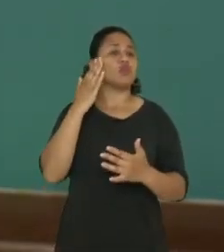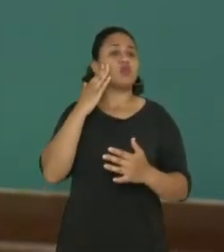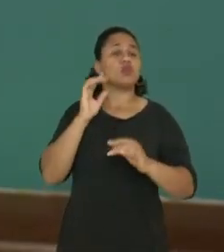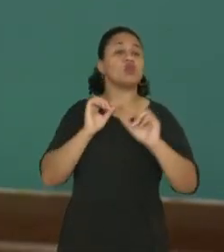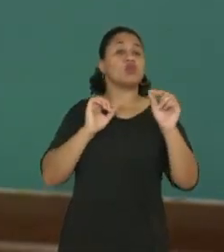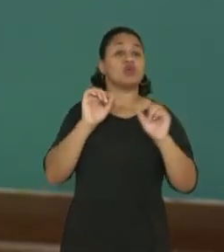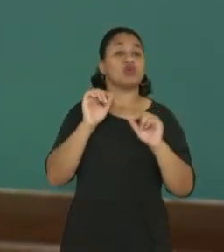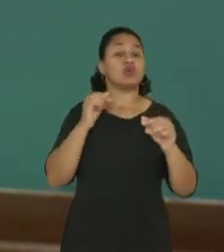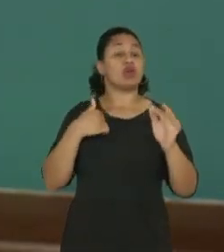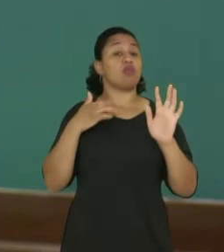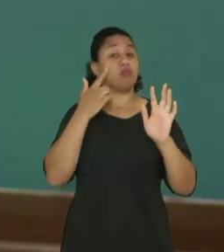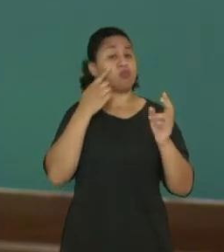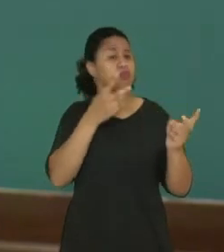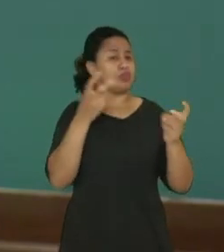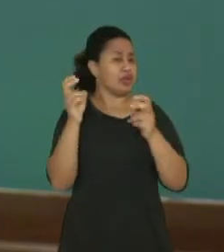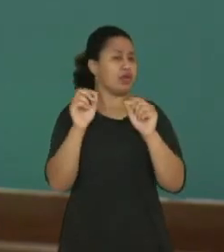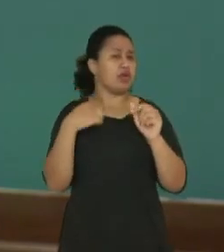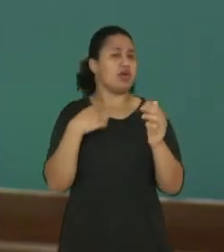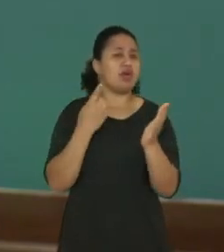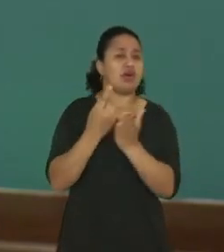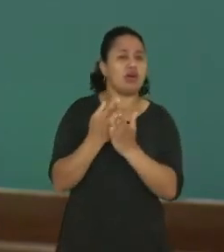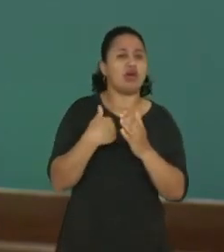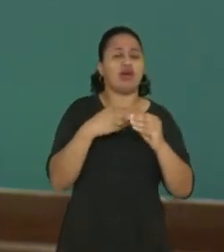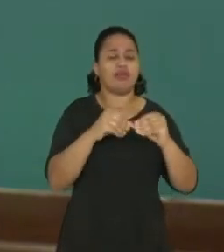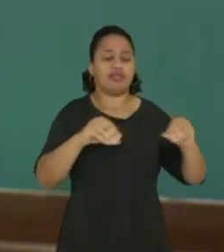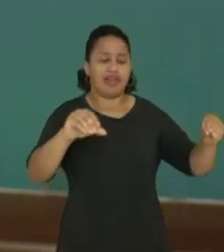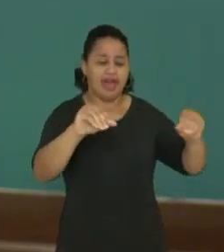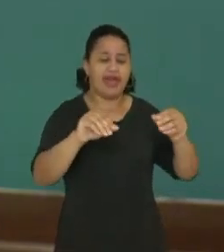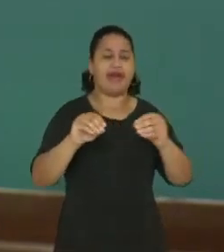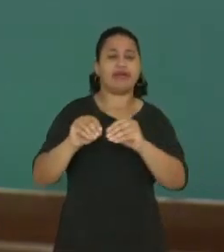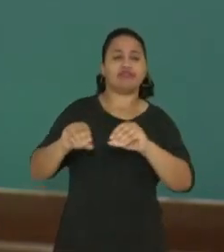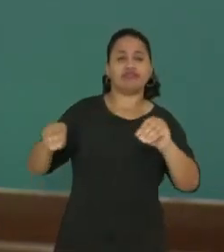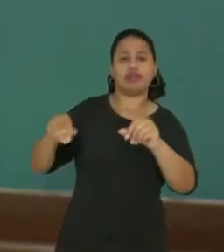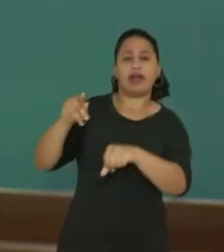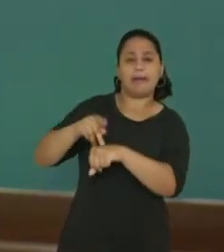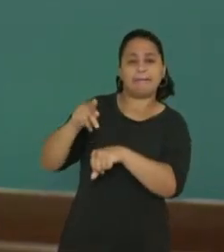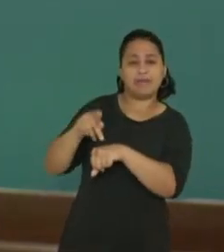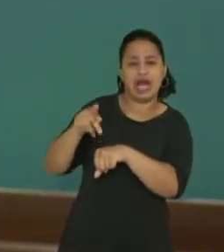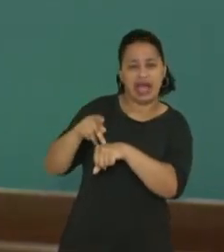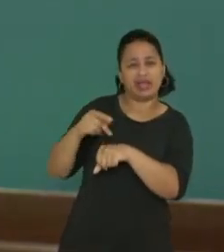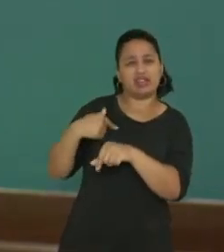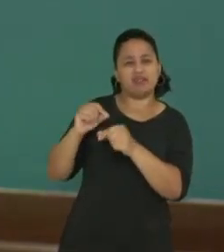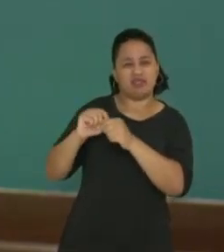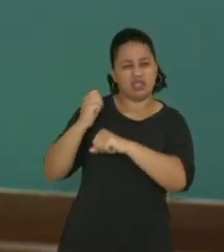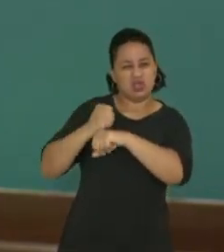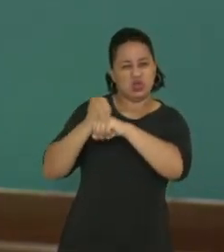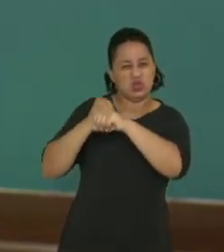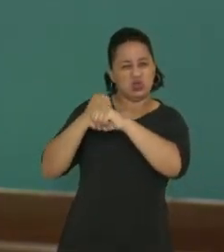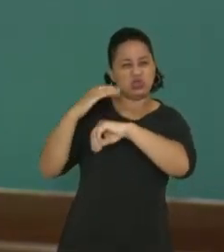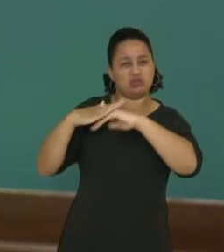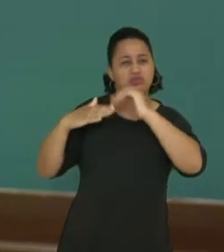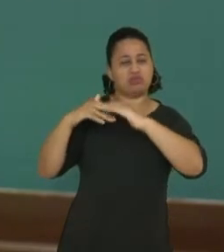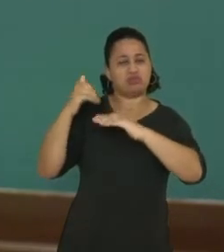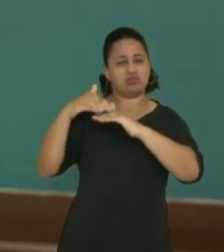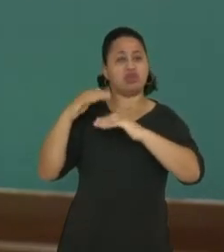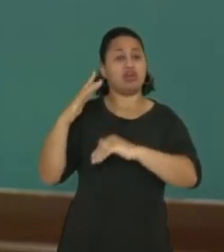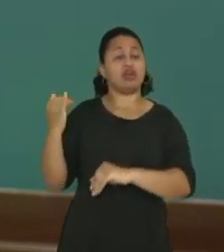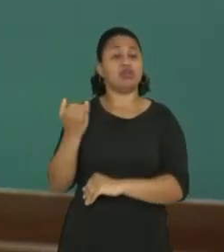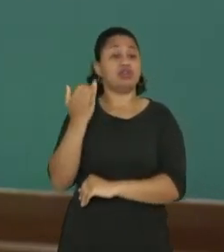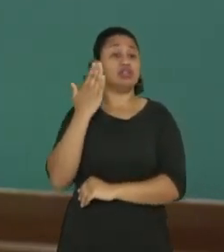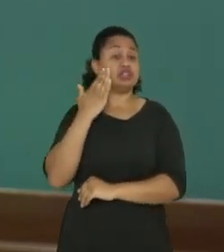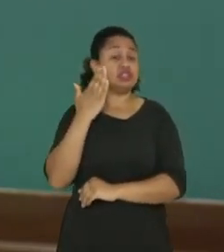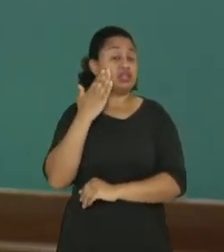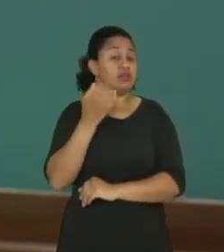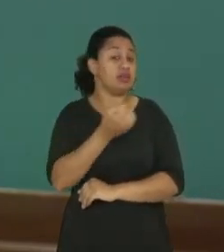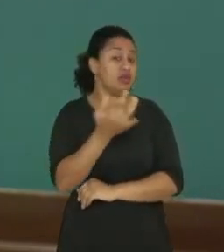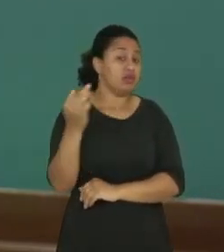que olha só, para comprarmos terra, areia, pedra, essas coisas assim, é importantíssimo que a gente saiba a quantidade em